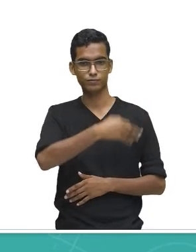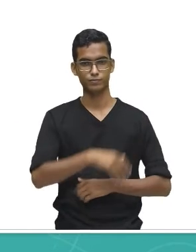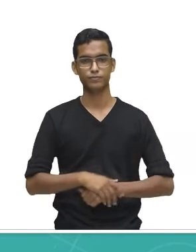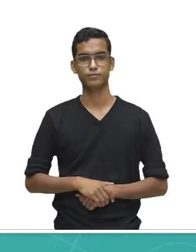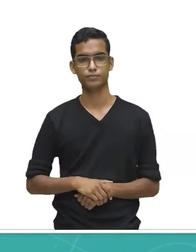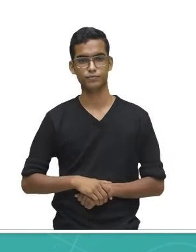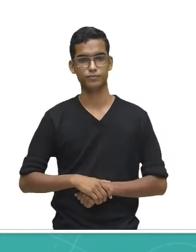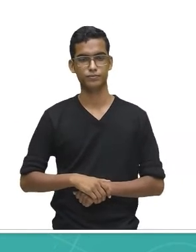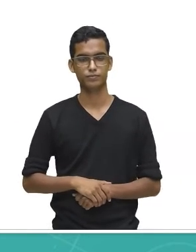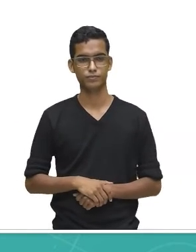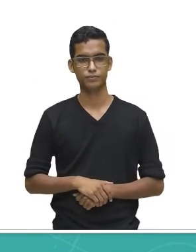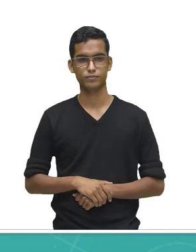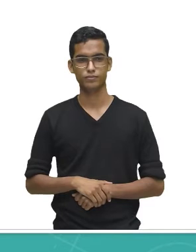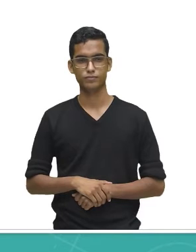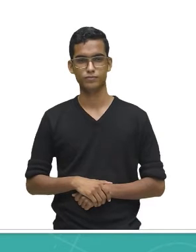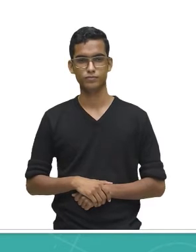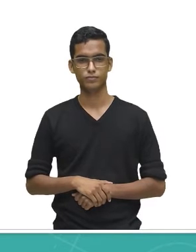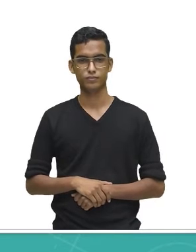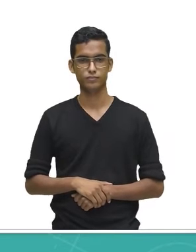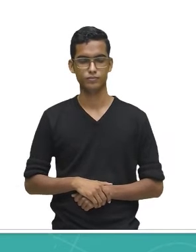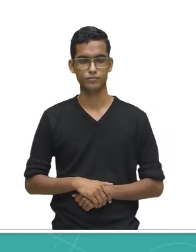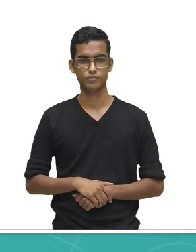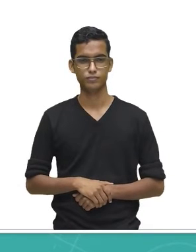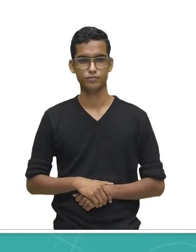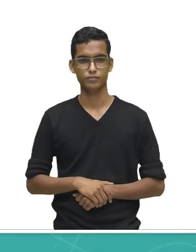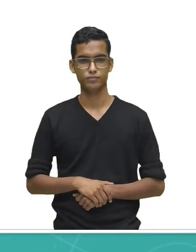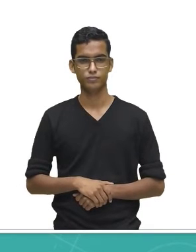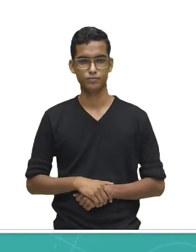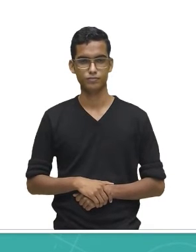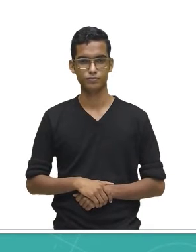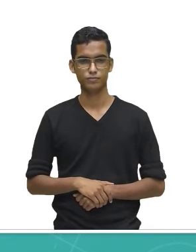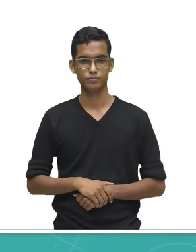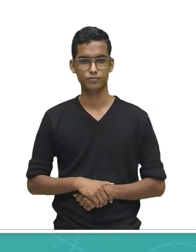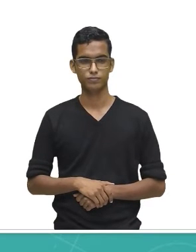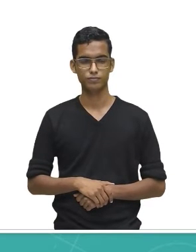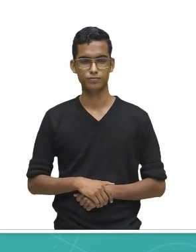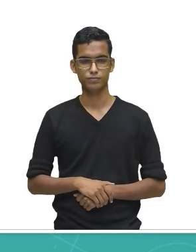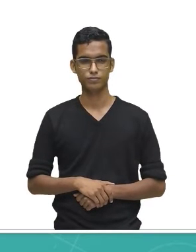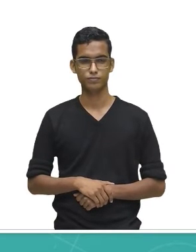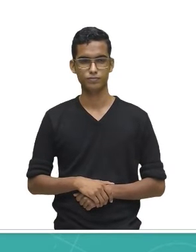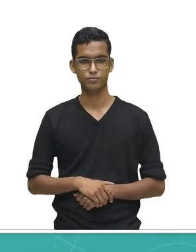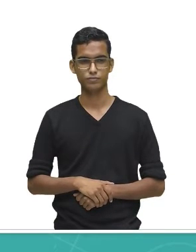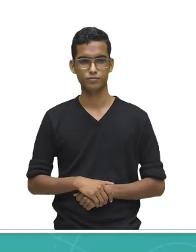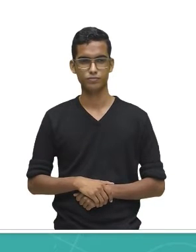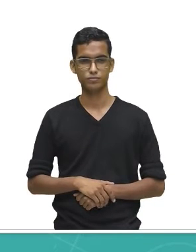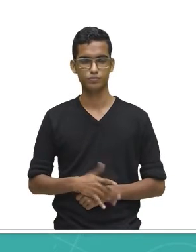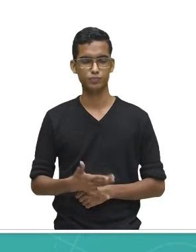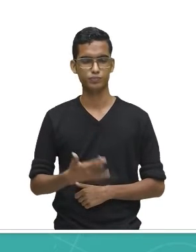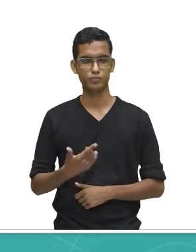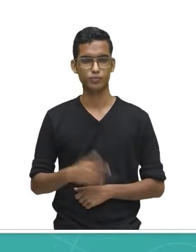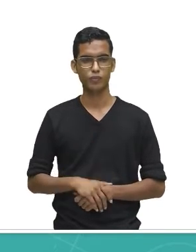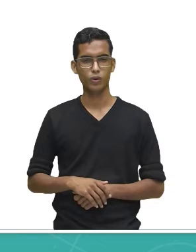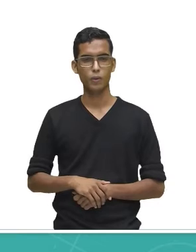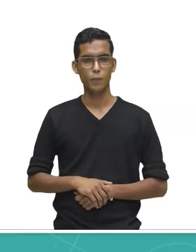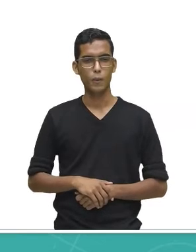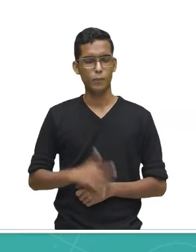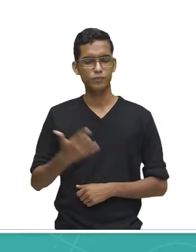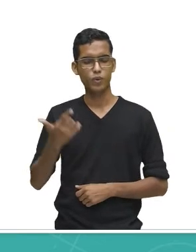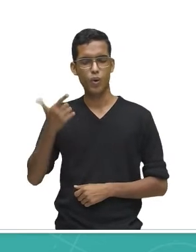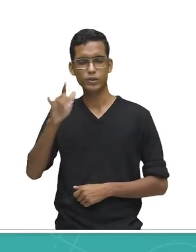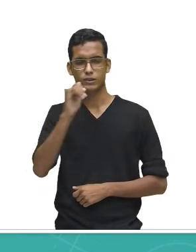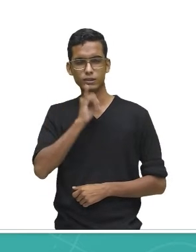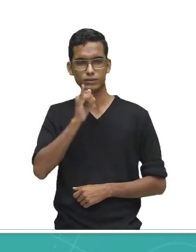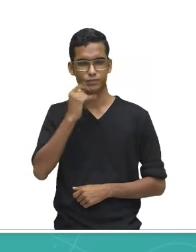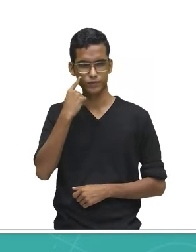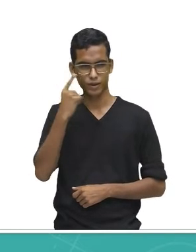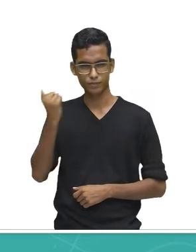um dinheiro para alguém, para ajudar uma pessoa, né? Houve, de repente alguém fala assim, houve